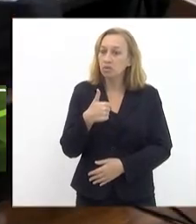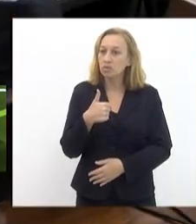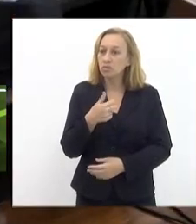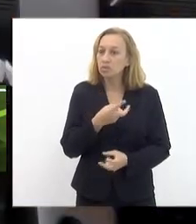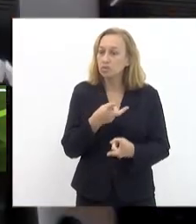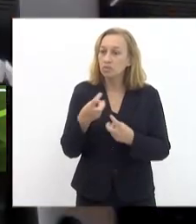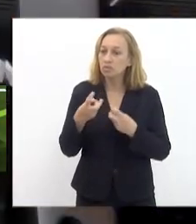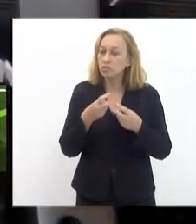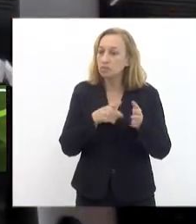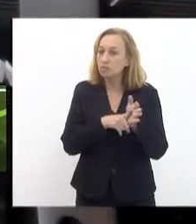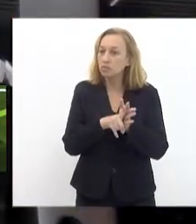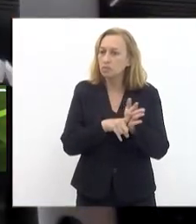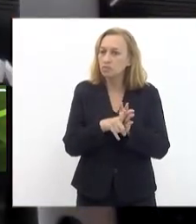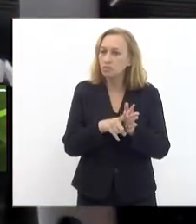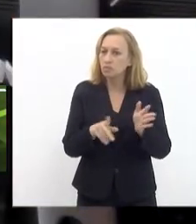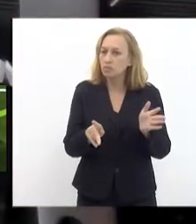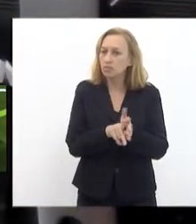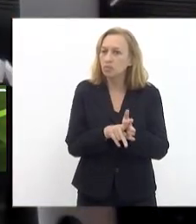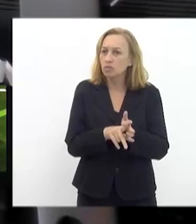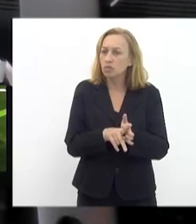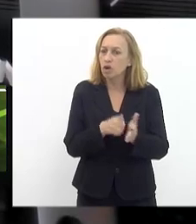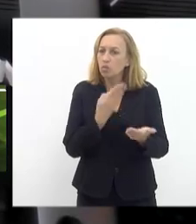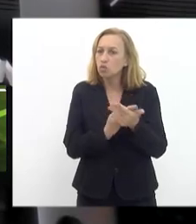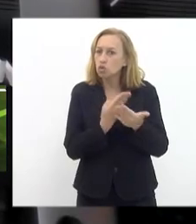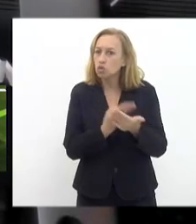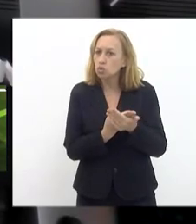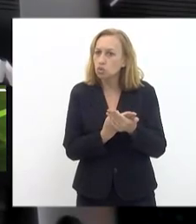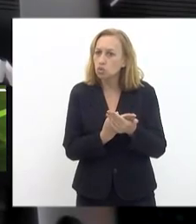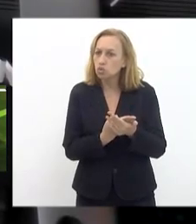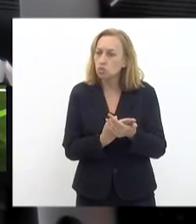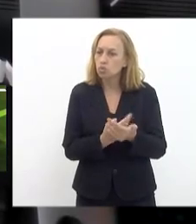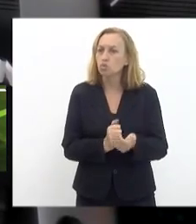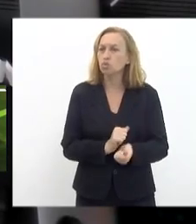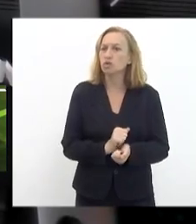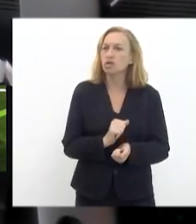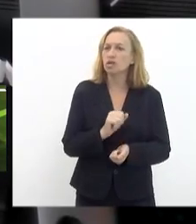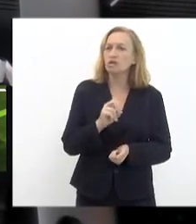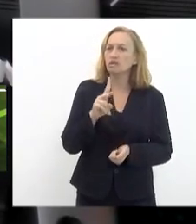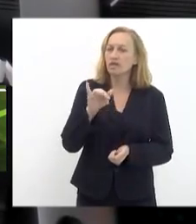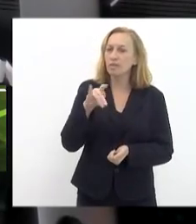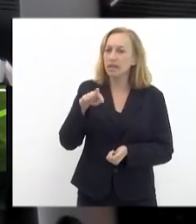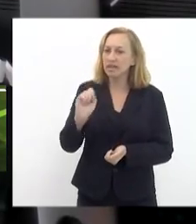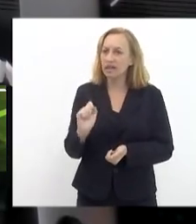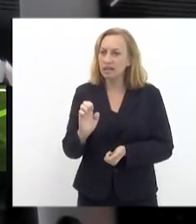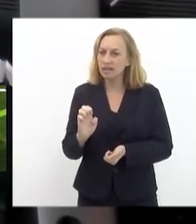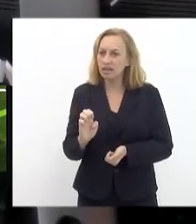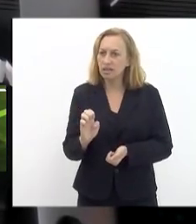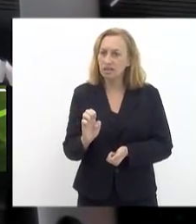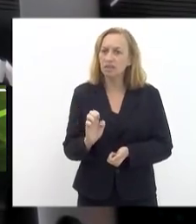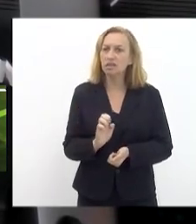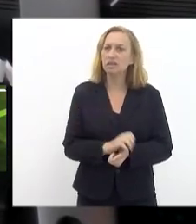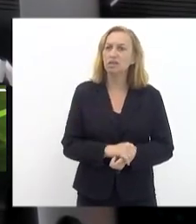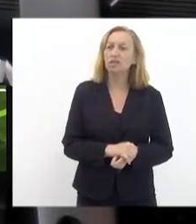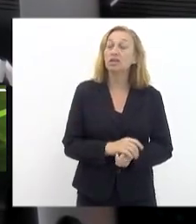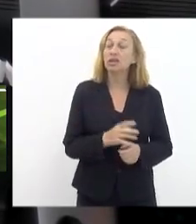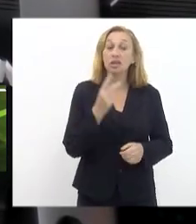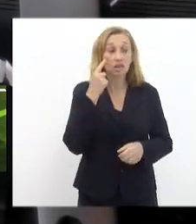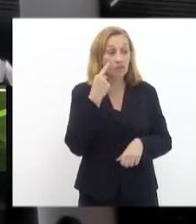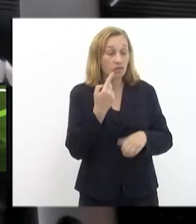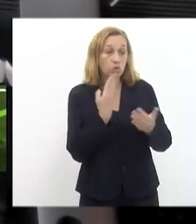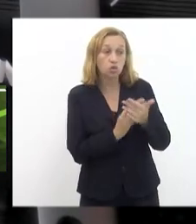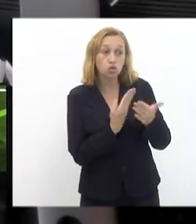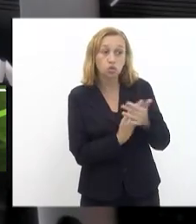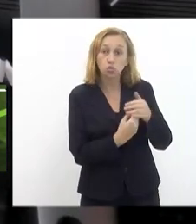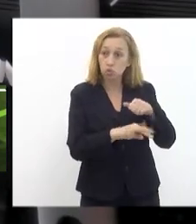fazer ao analisam proteção o estudo de viabilidade e quando eu falo estudo de viabilidade eu sempre falo tem que ser viabilidade técnica